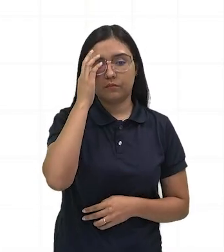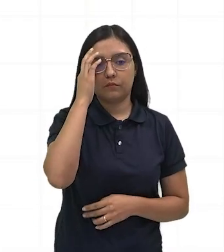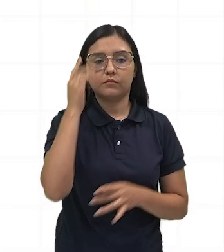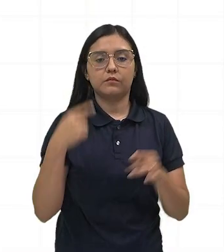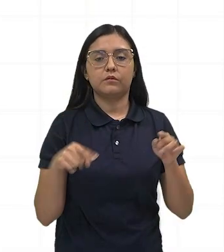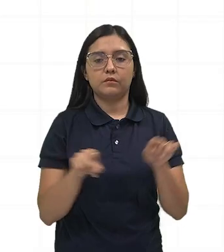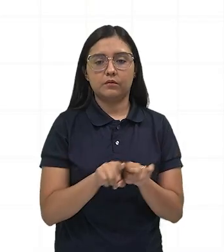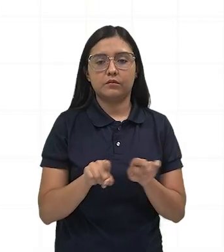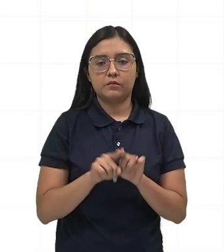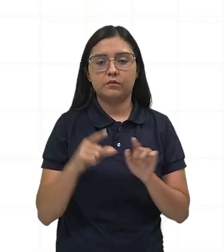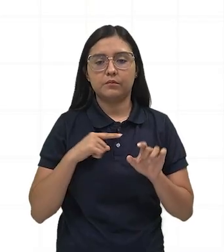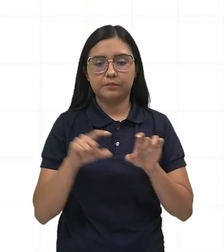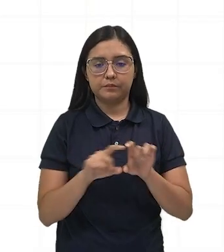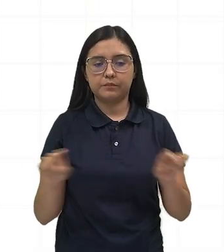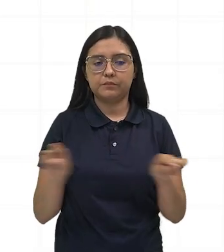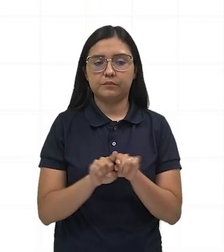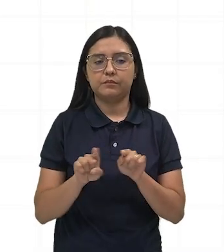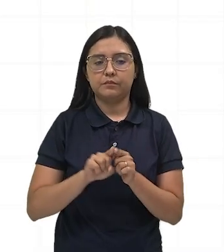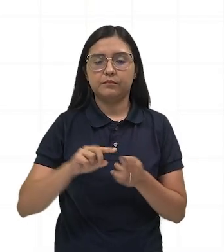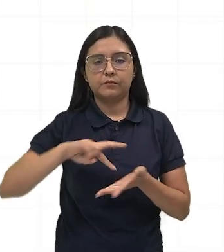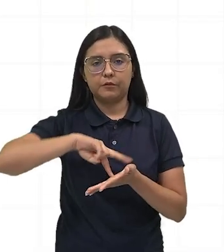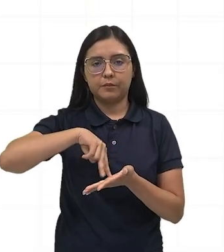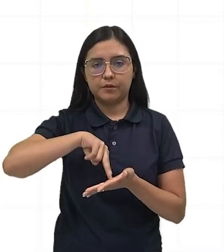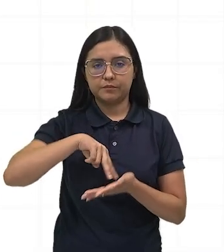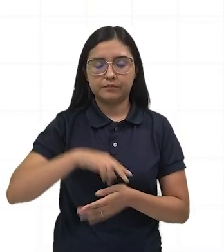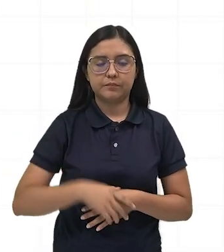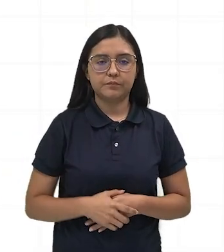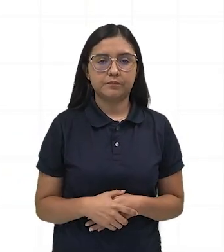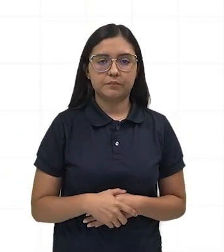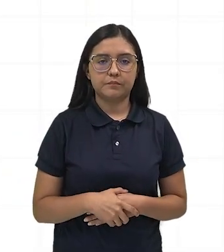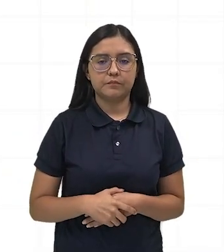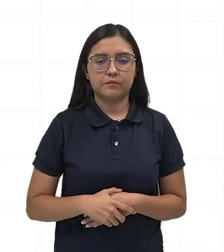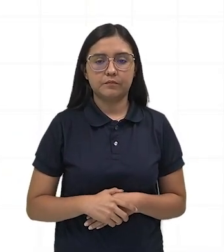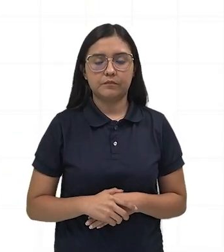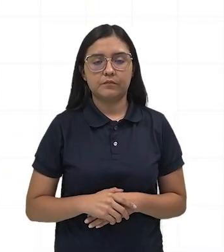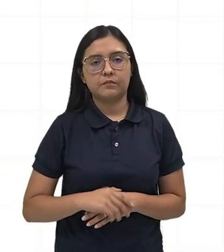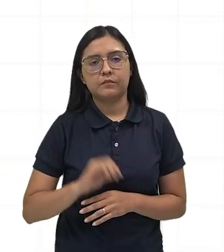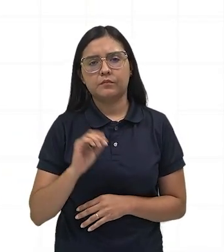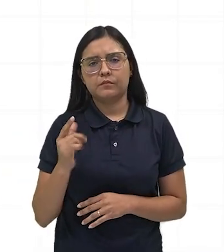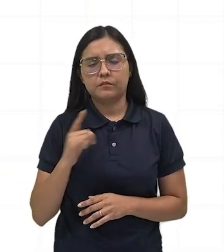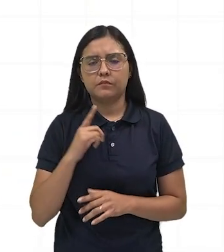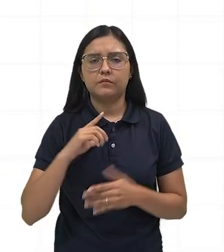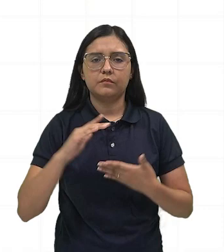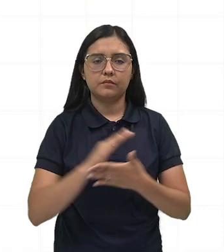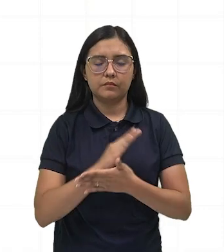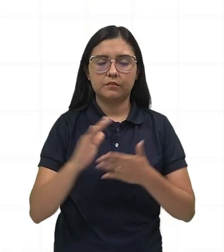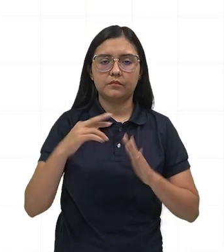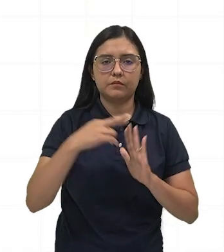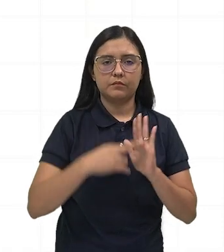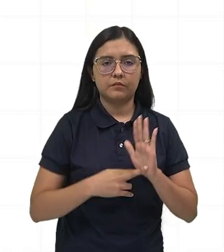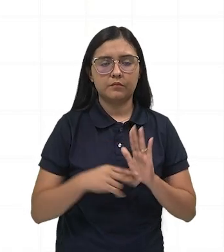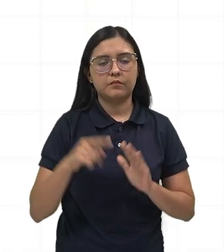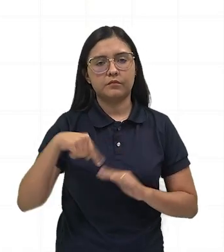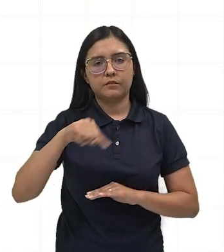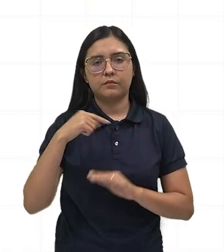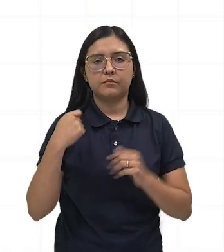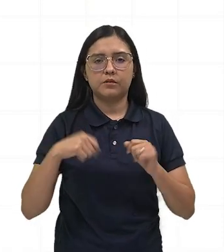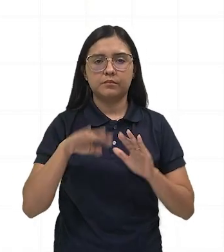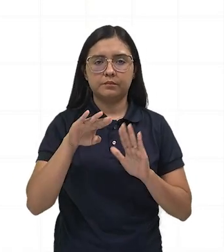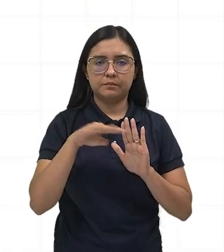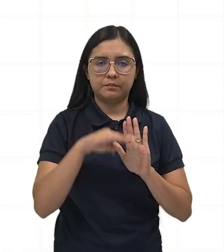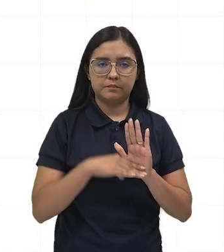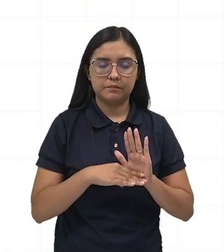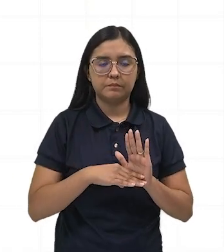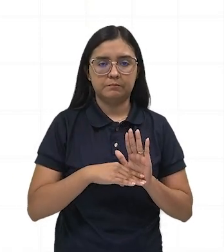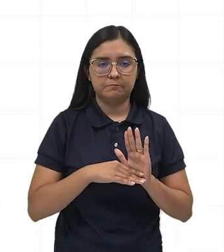com régua e compasso, que aí, claro, você tem algumas regrinhas que você já vai ter que seguir